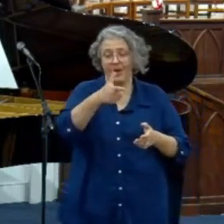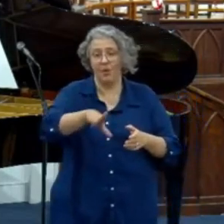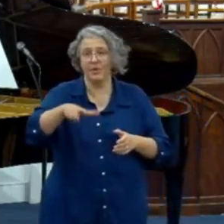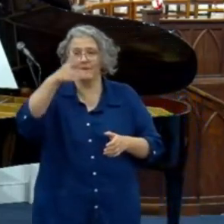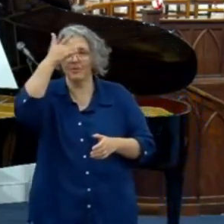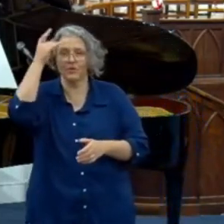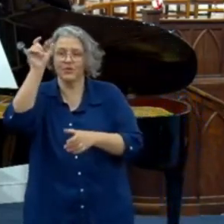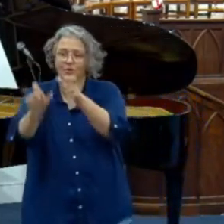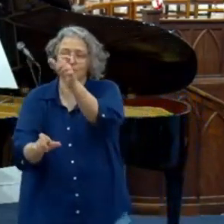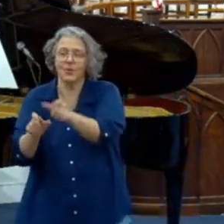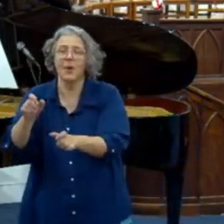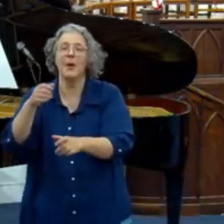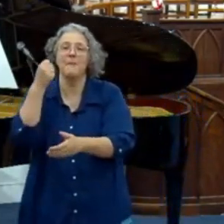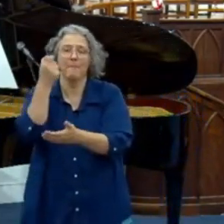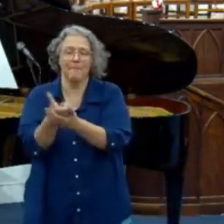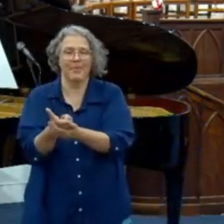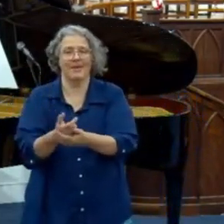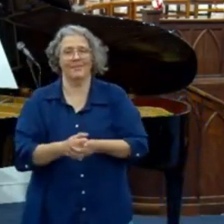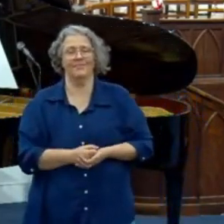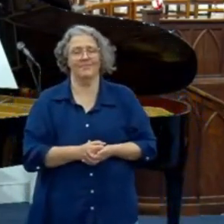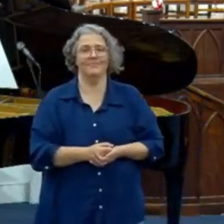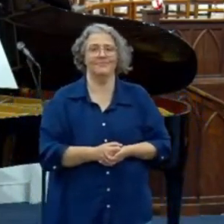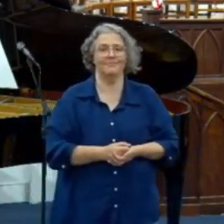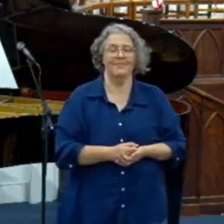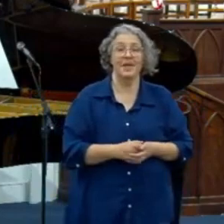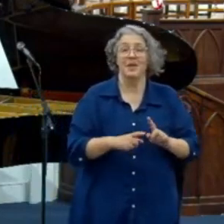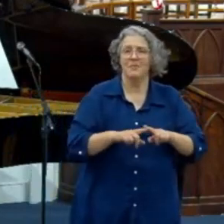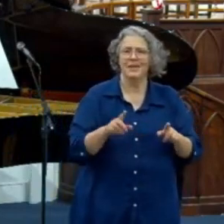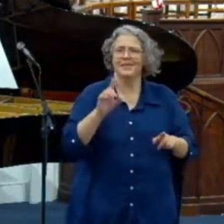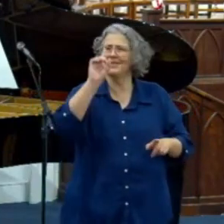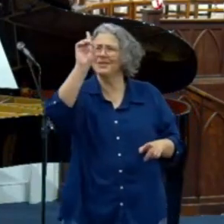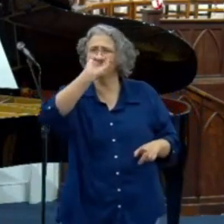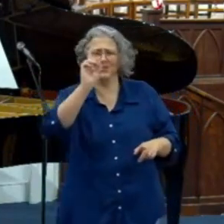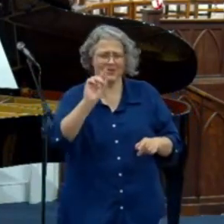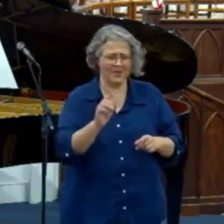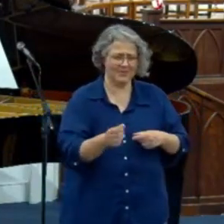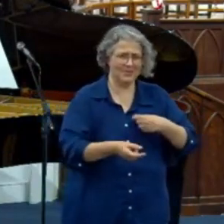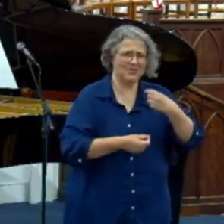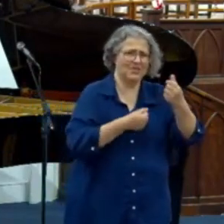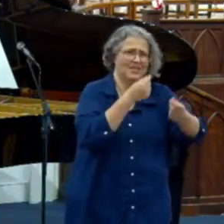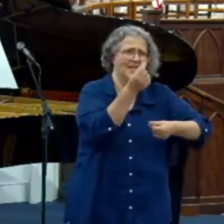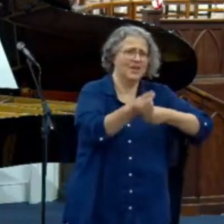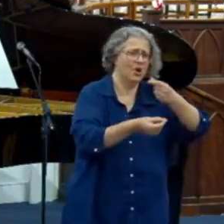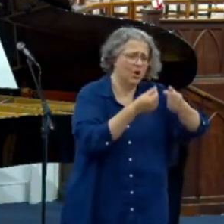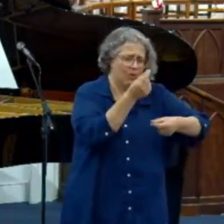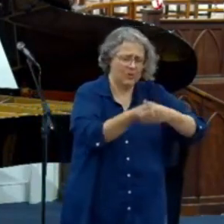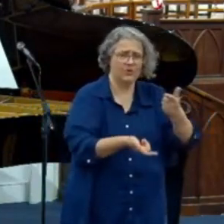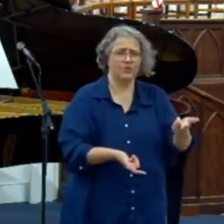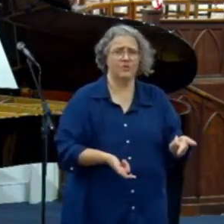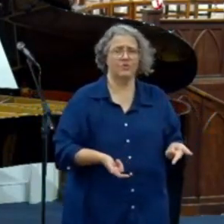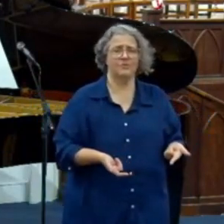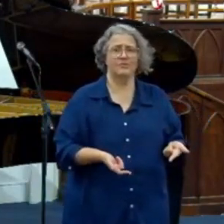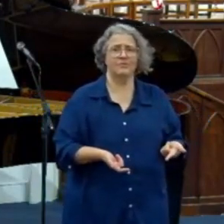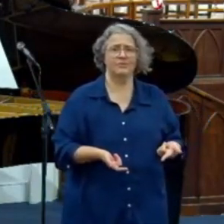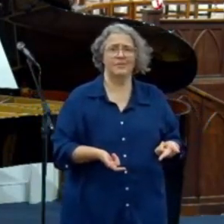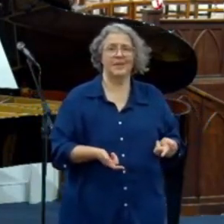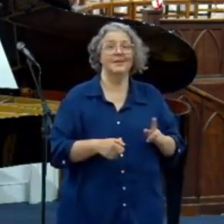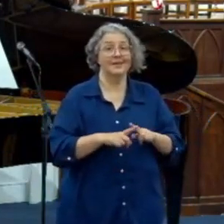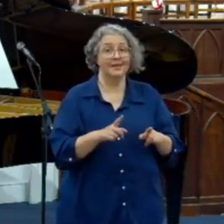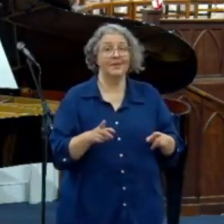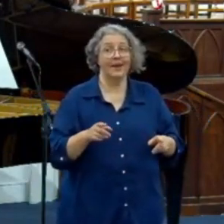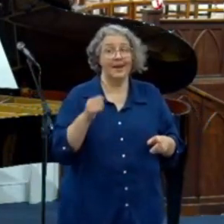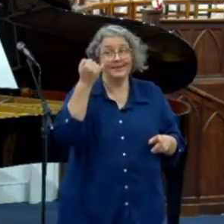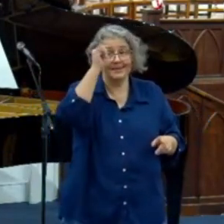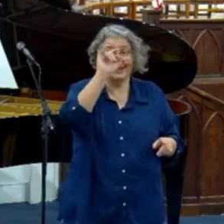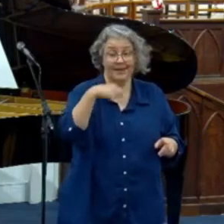o Deus da graça, saber que Deus não é um Deus de negócio, saber, Calvino falando sobre a ideia de que nós não adquirimos as